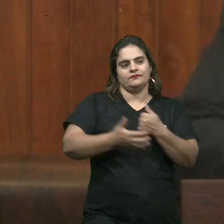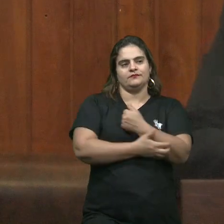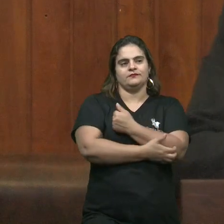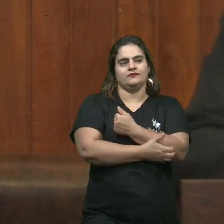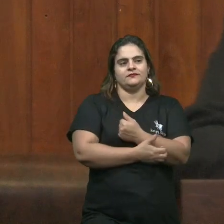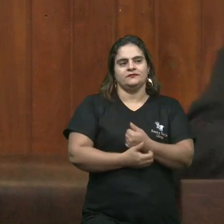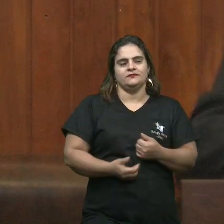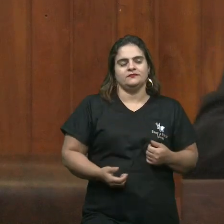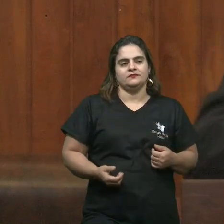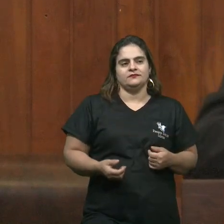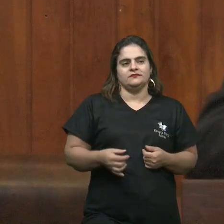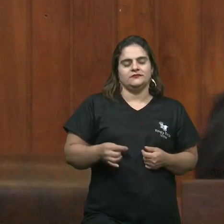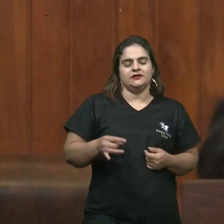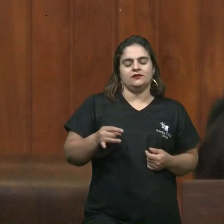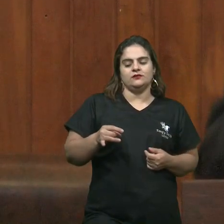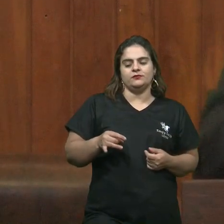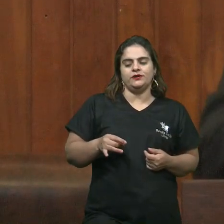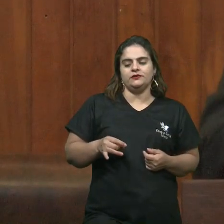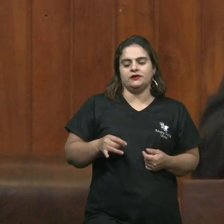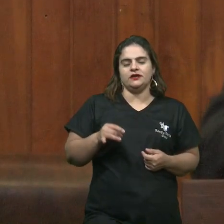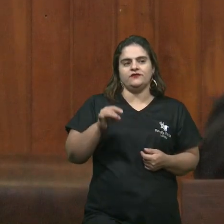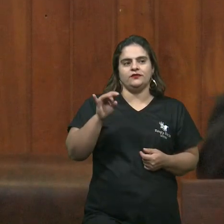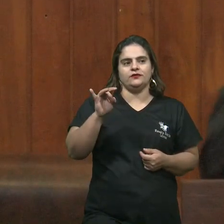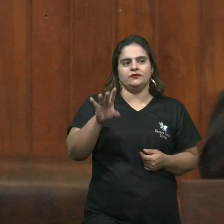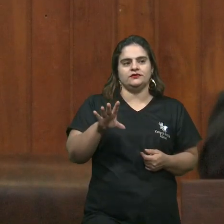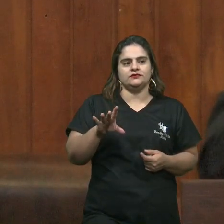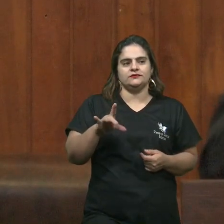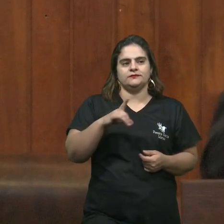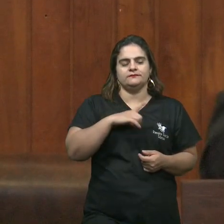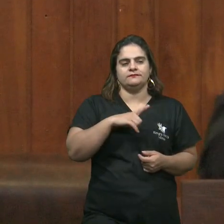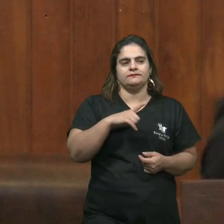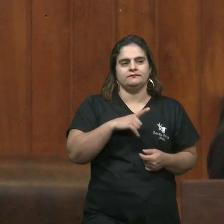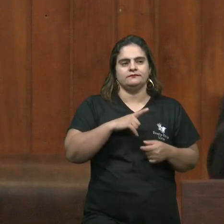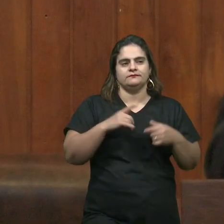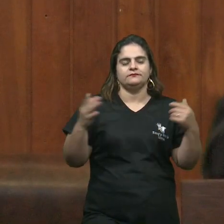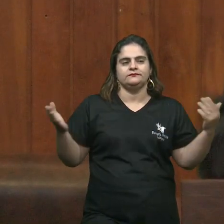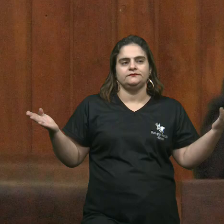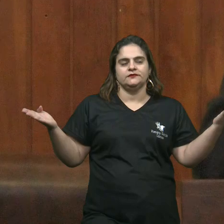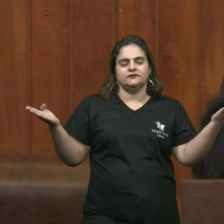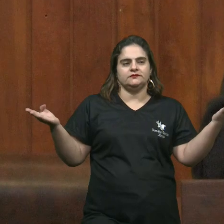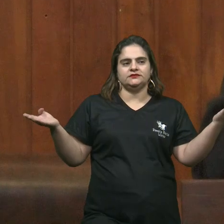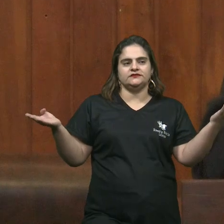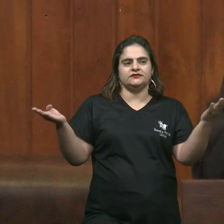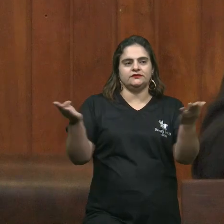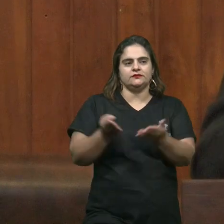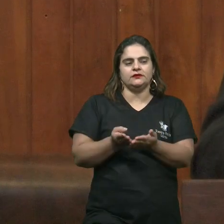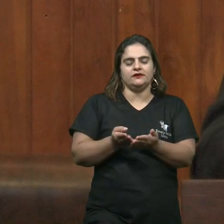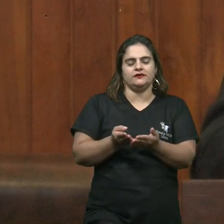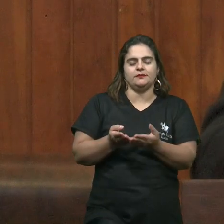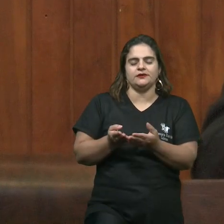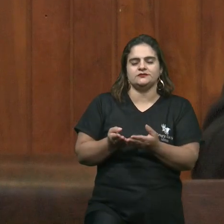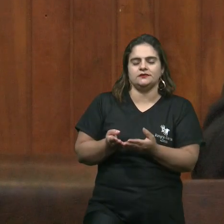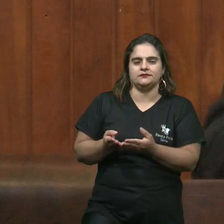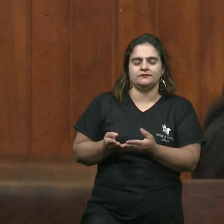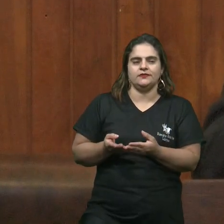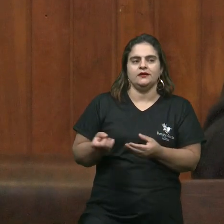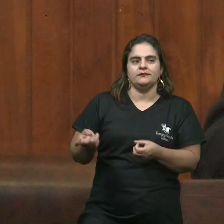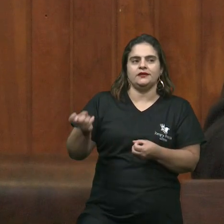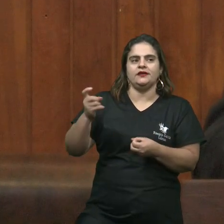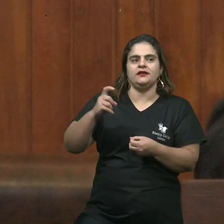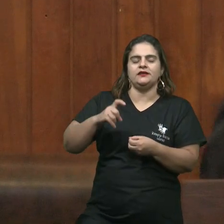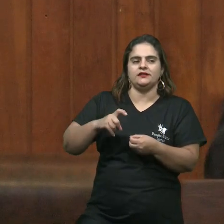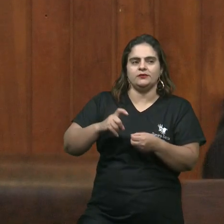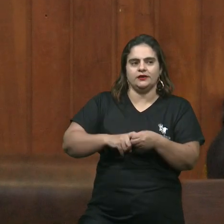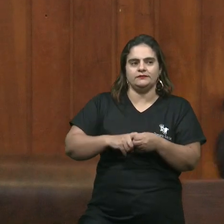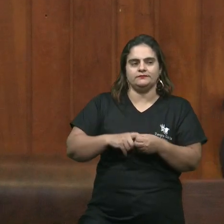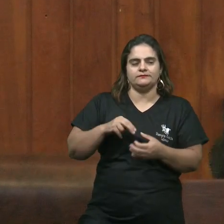Eram essas as minhas considerações, peço reserva do meu tempo, se necessário, eu volto a essa tribuna.